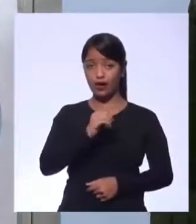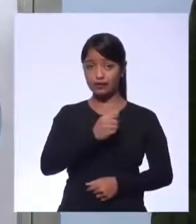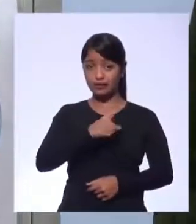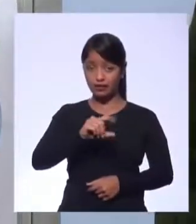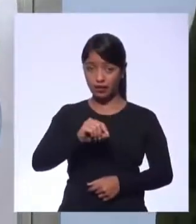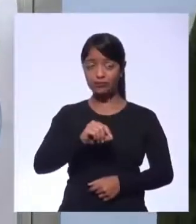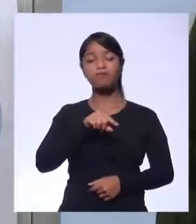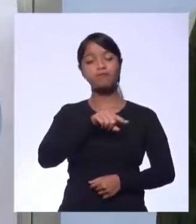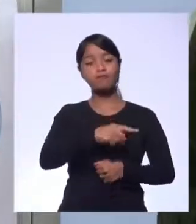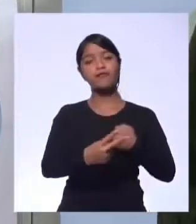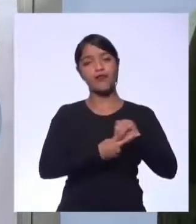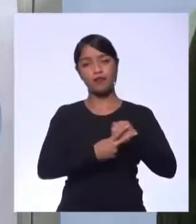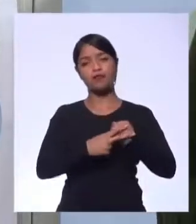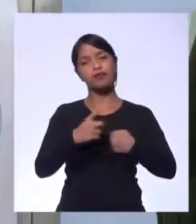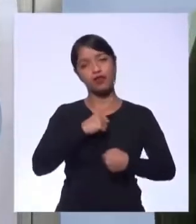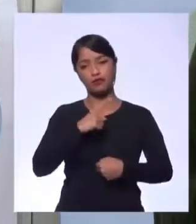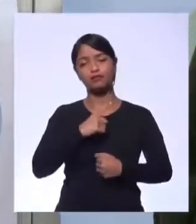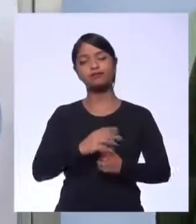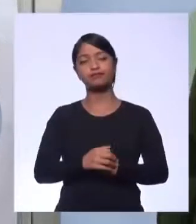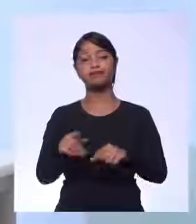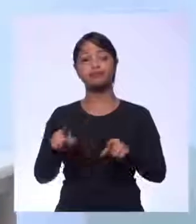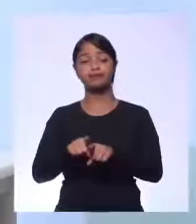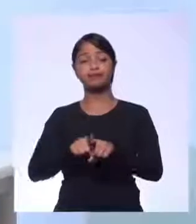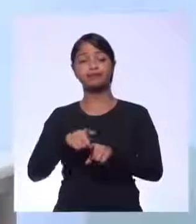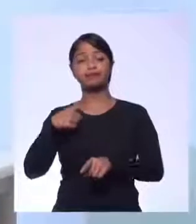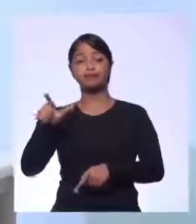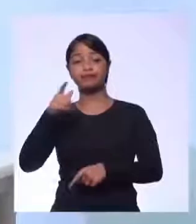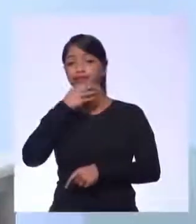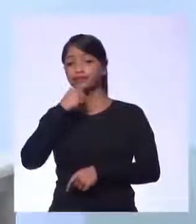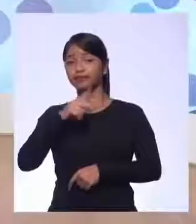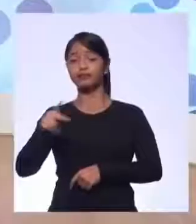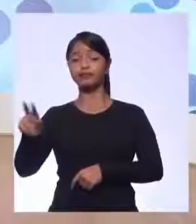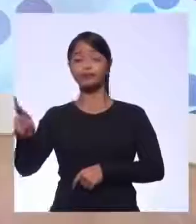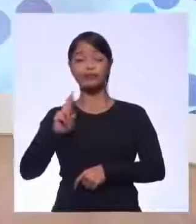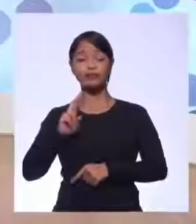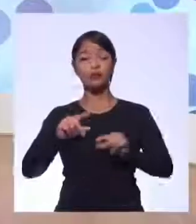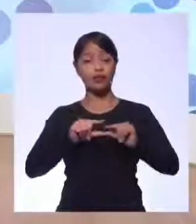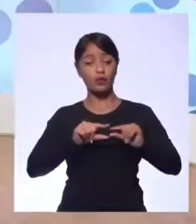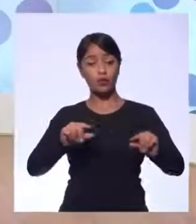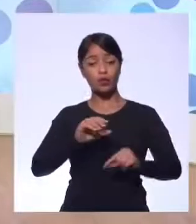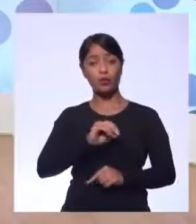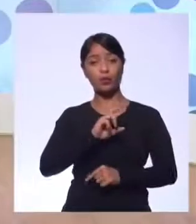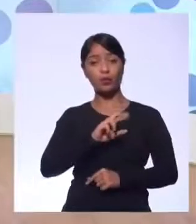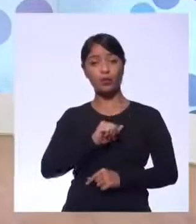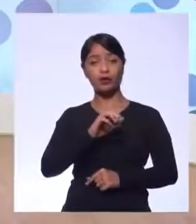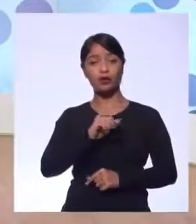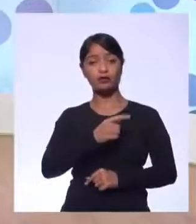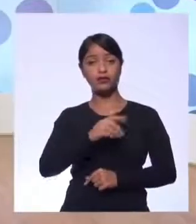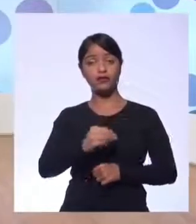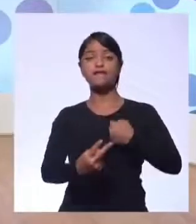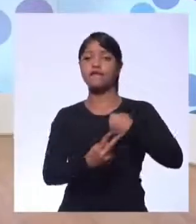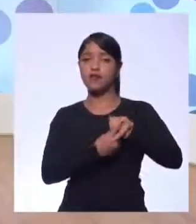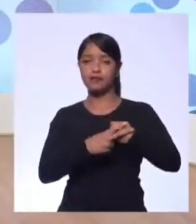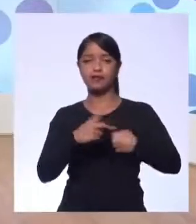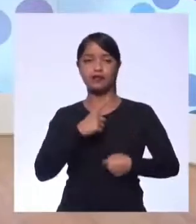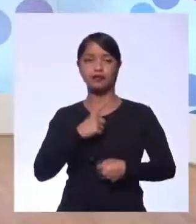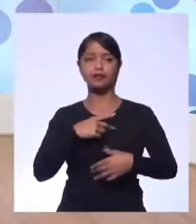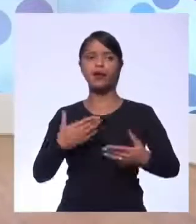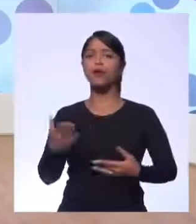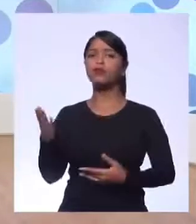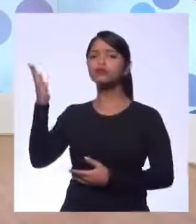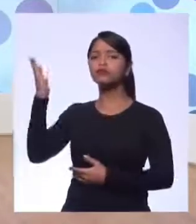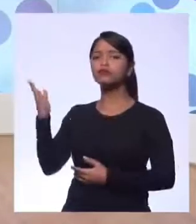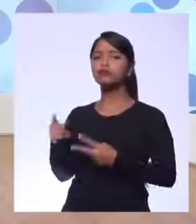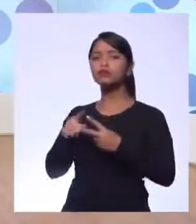Ederson, a presença do verbo. Davi. Mas e agora eles vão falar. Qual é que é a oração? É a 1 ou